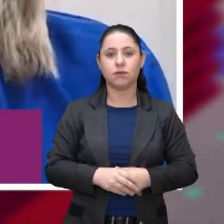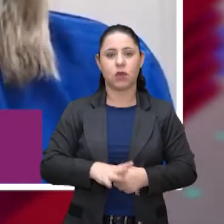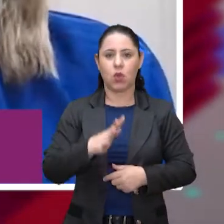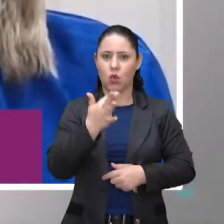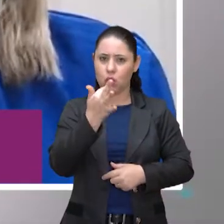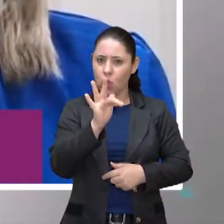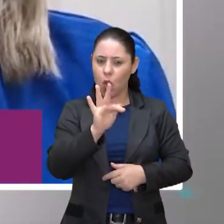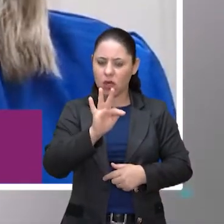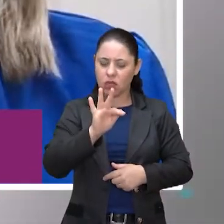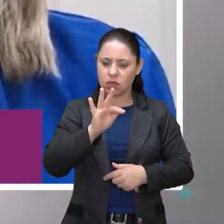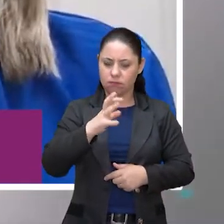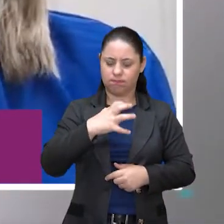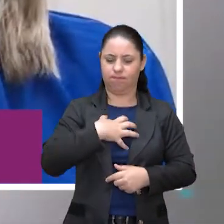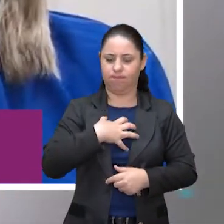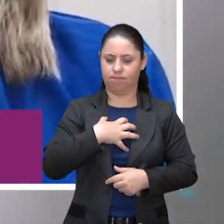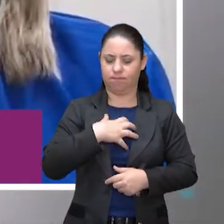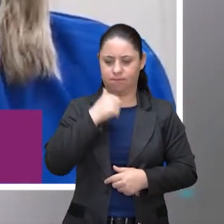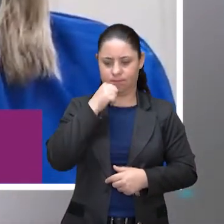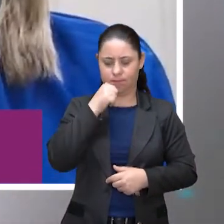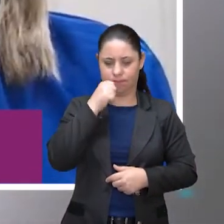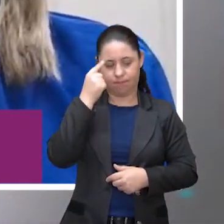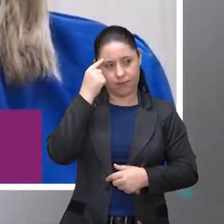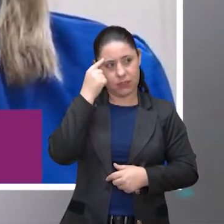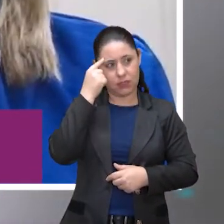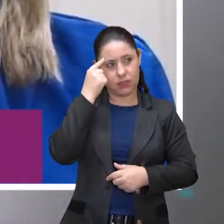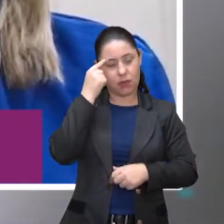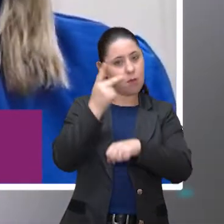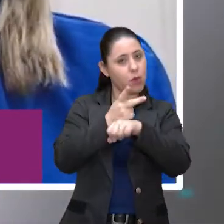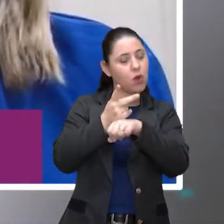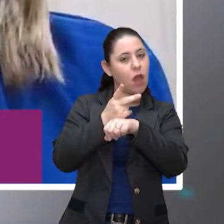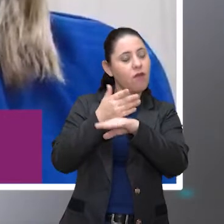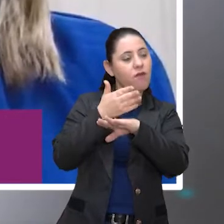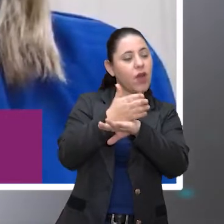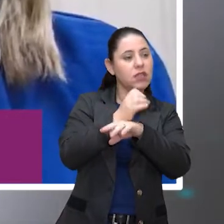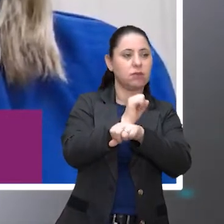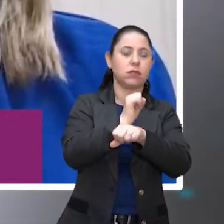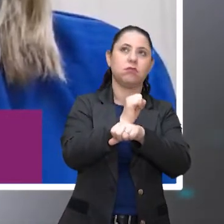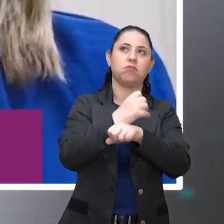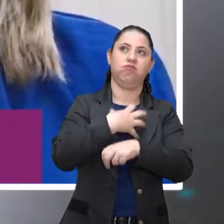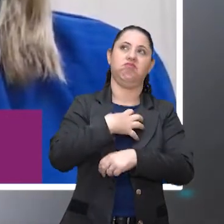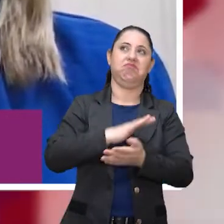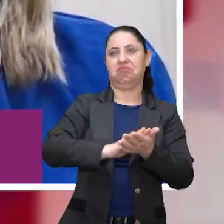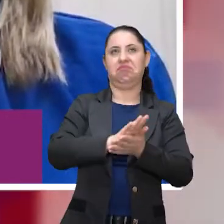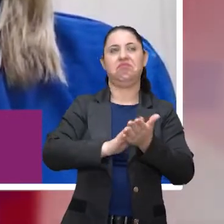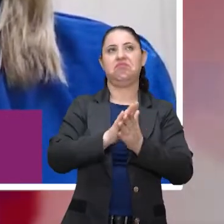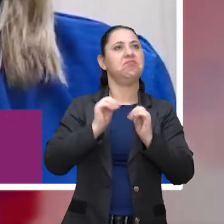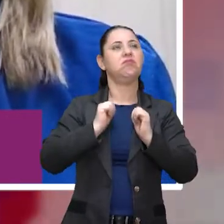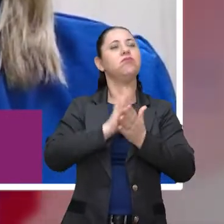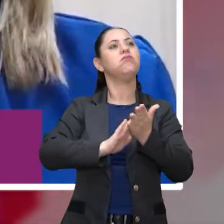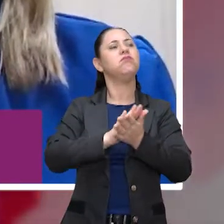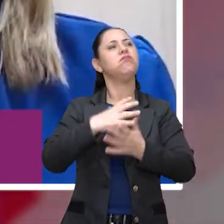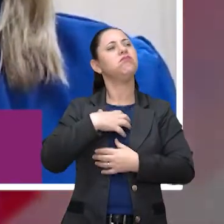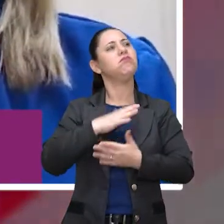deve pensar ou procurar ou esperar sentir para que ela vá ao consultório